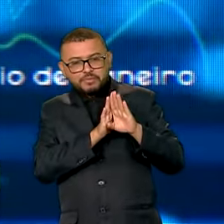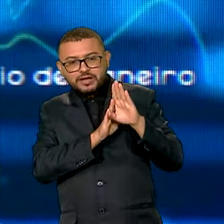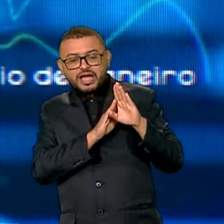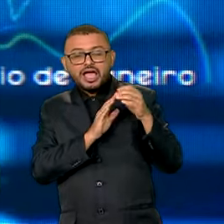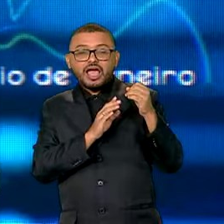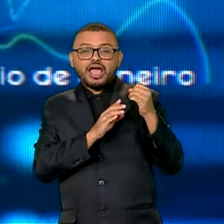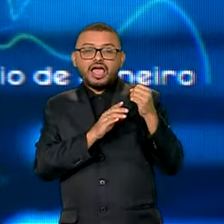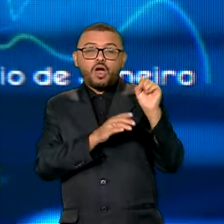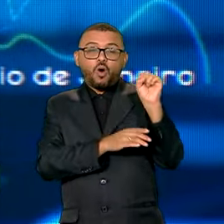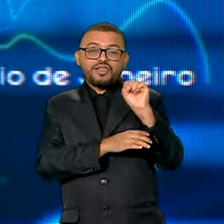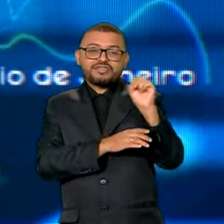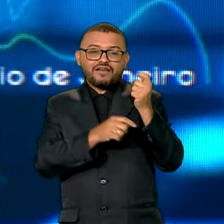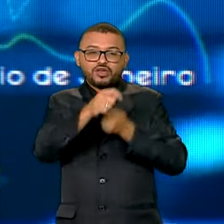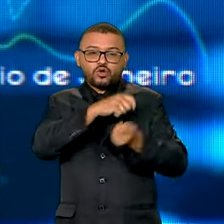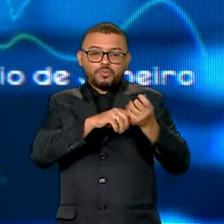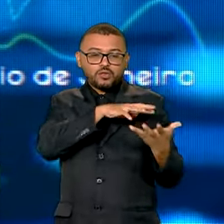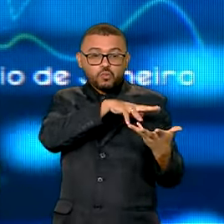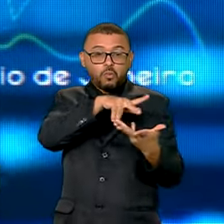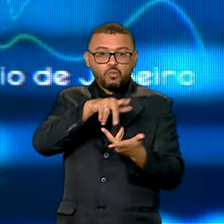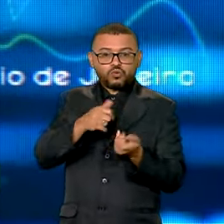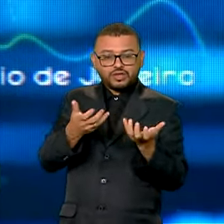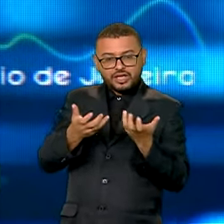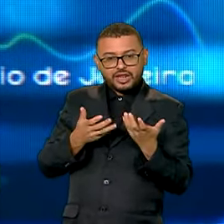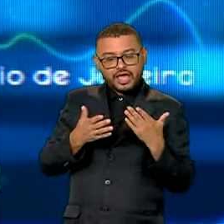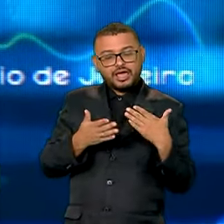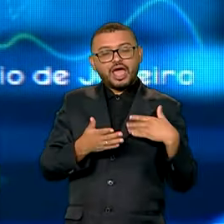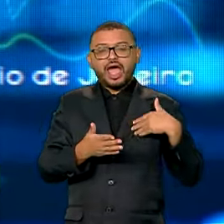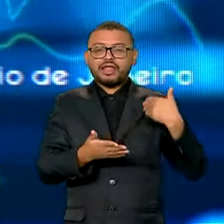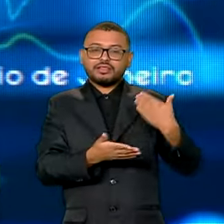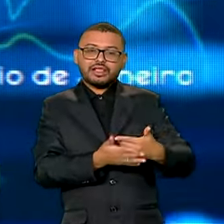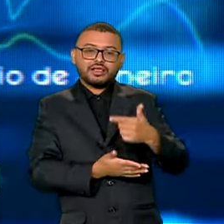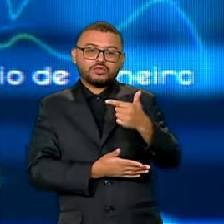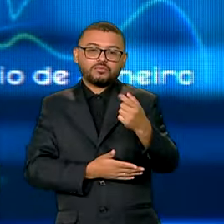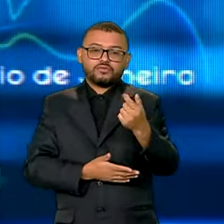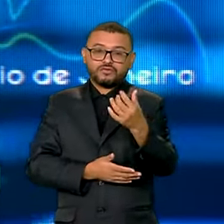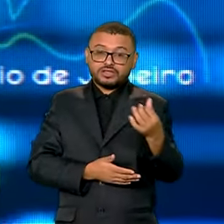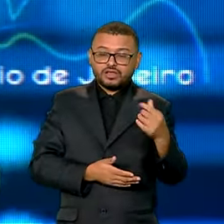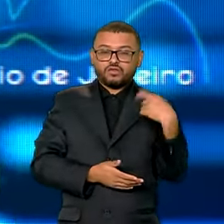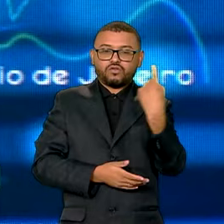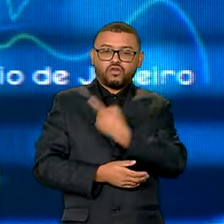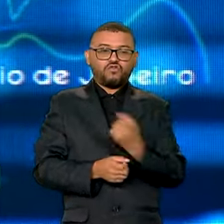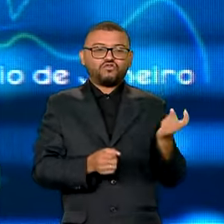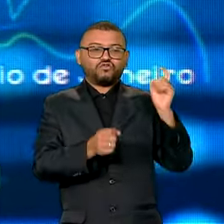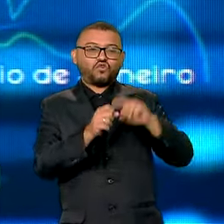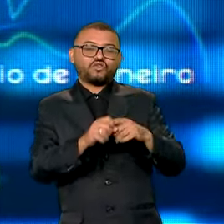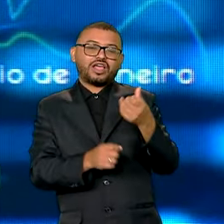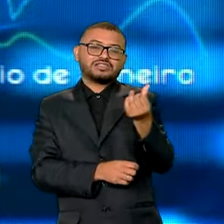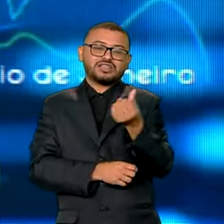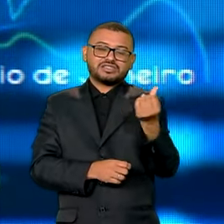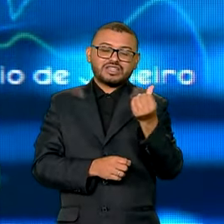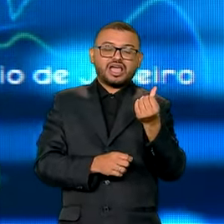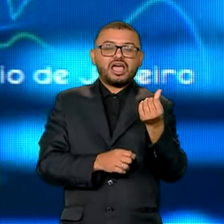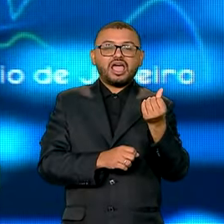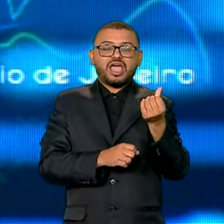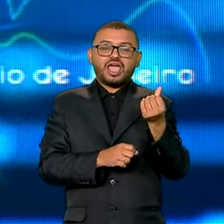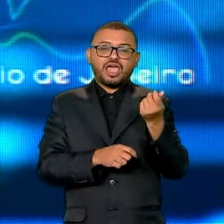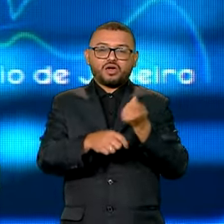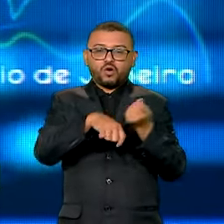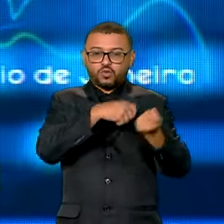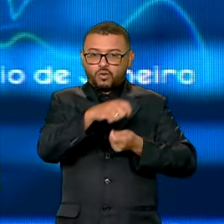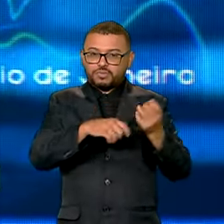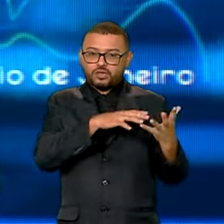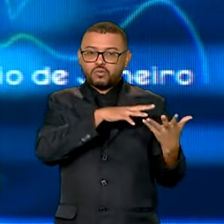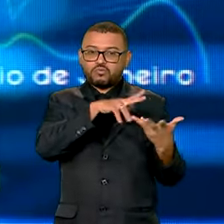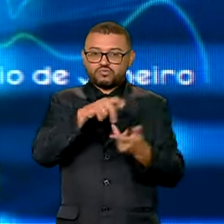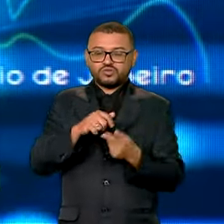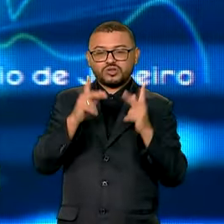economia do mundo este ano. Até o final do mandato, podemos voltar a ser a sexta economia mundial, como já